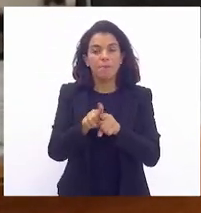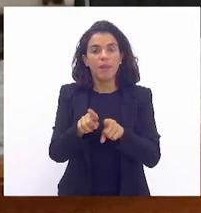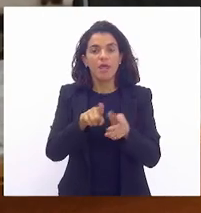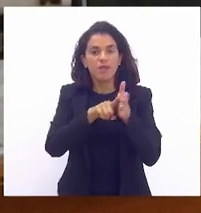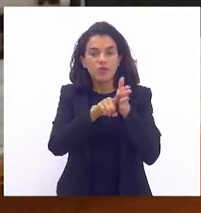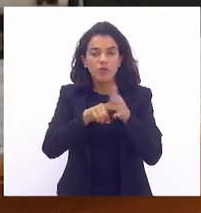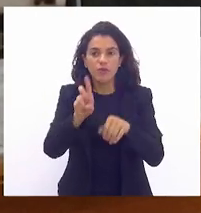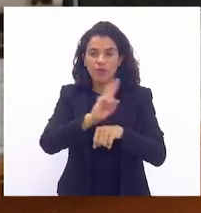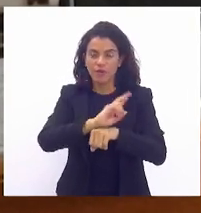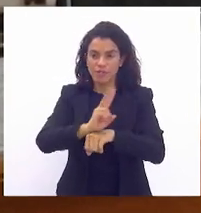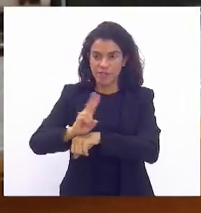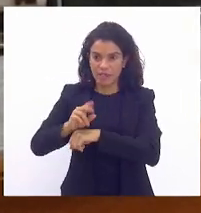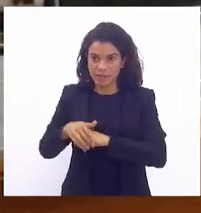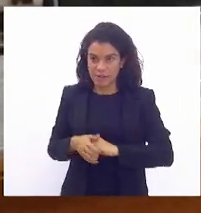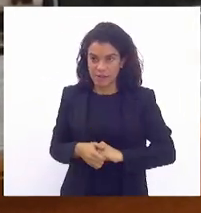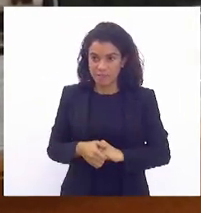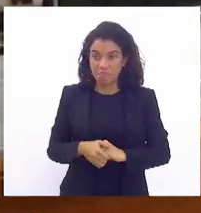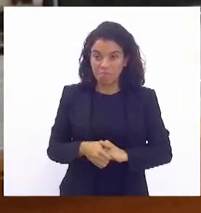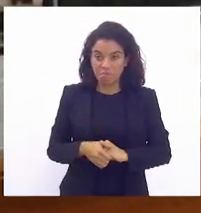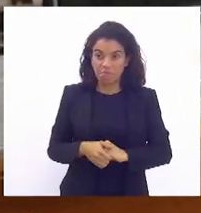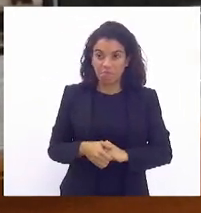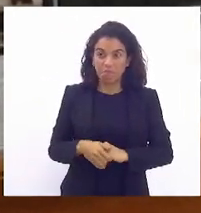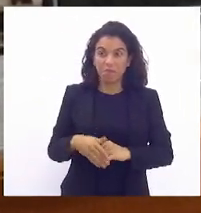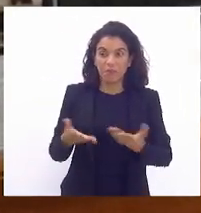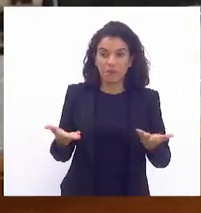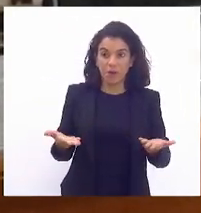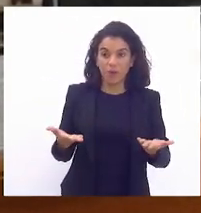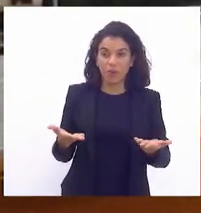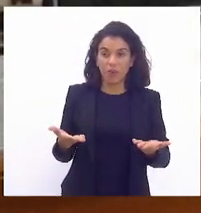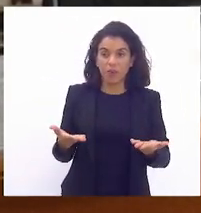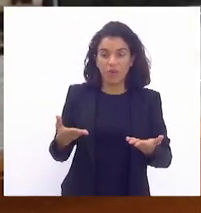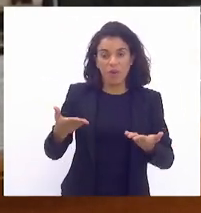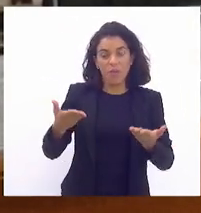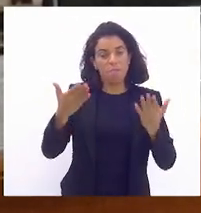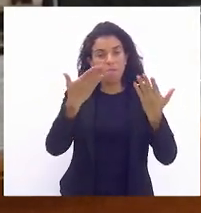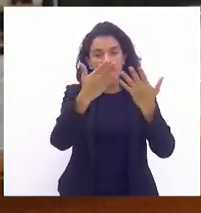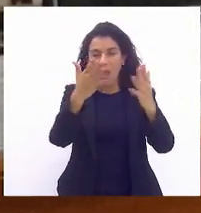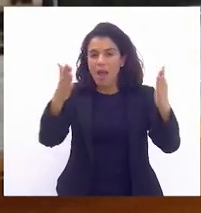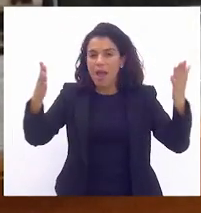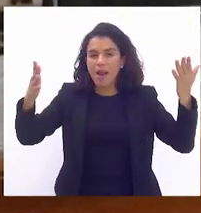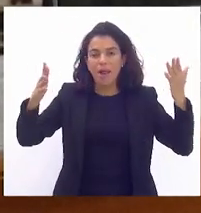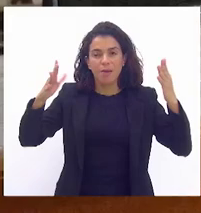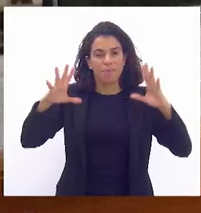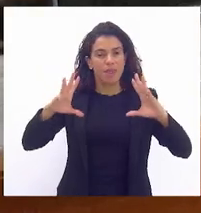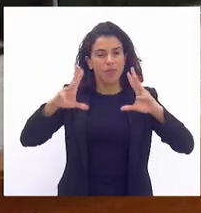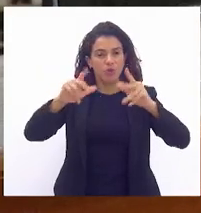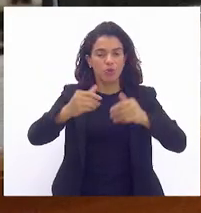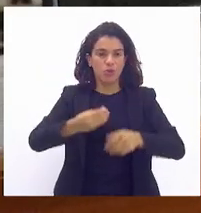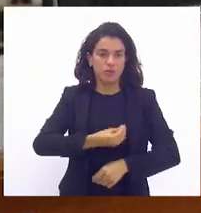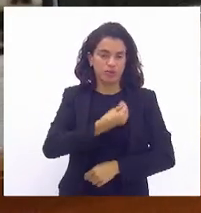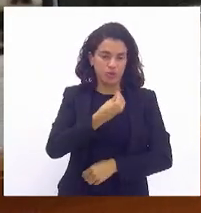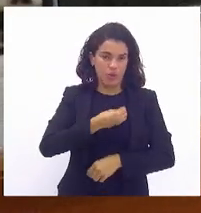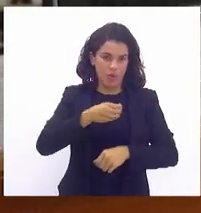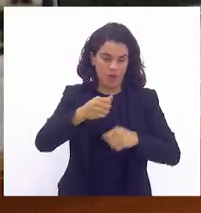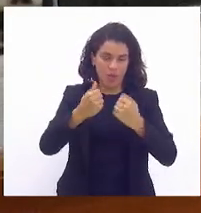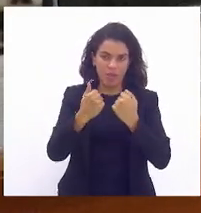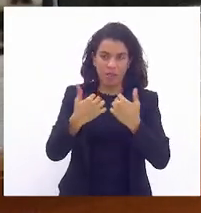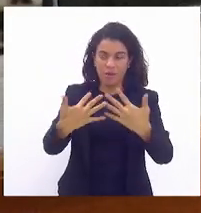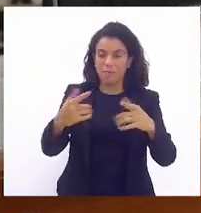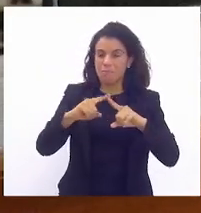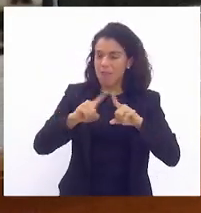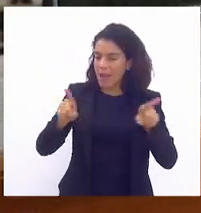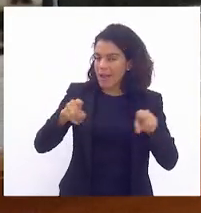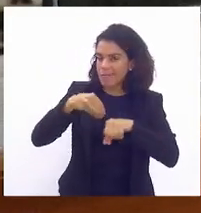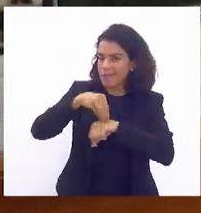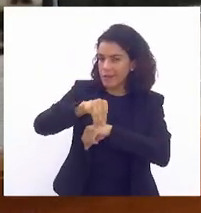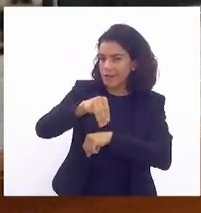fiscalizam. Então, eu coloco aqui parabéns a todos que aqui estão, mas eu quero dizer